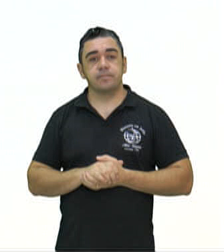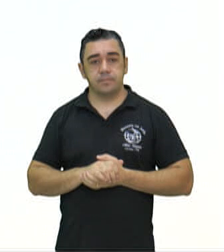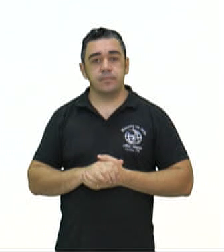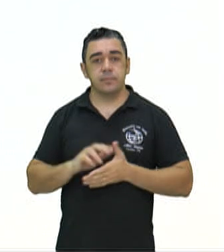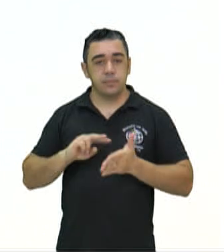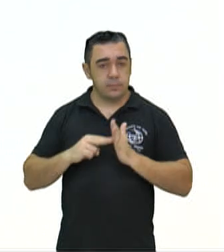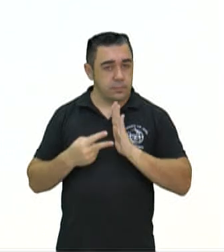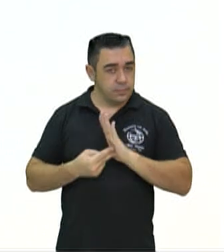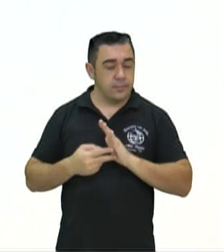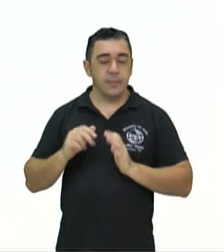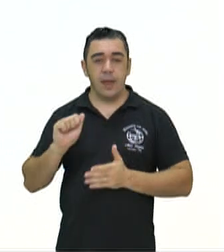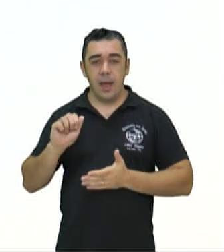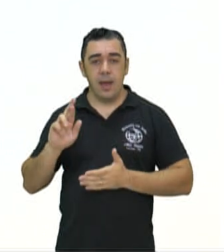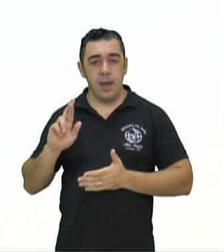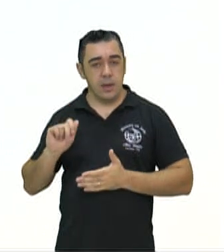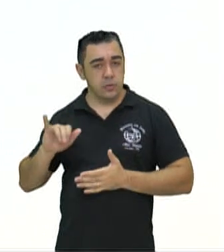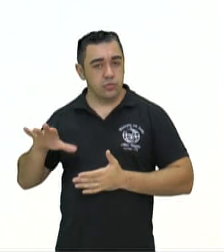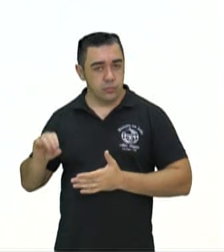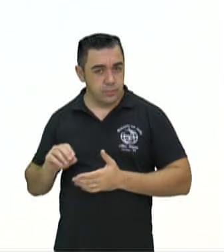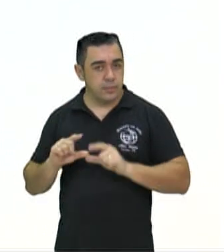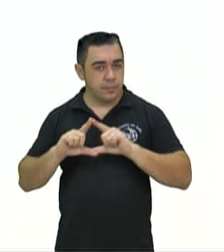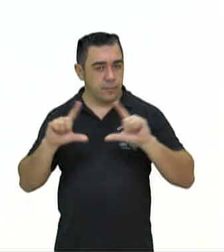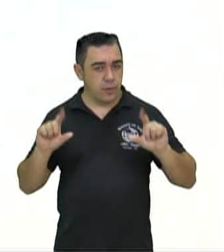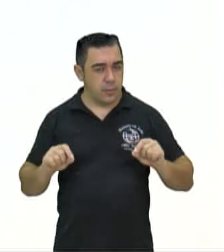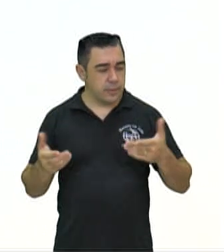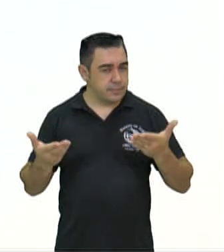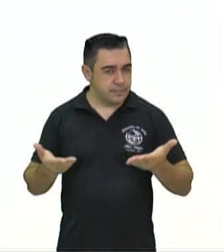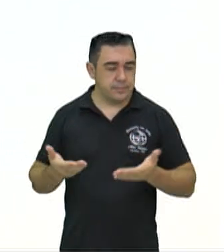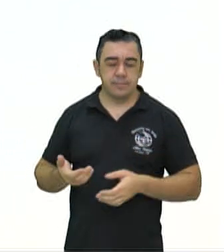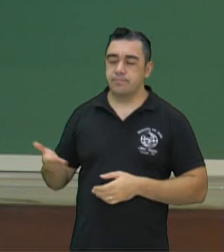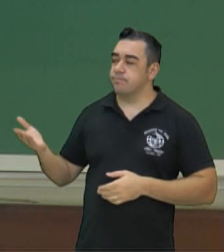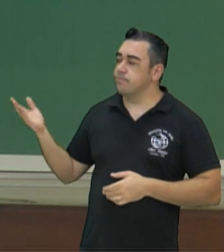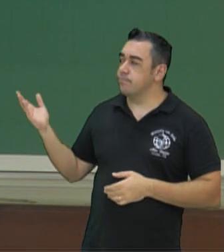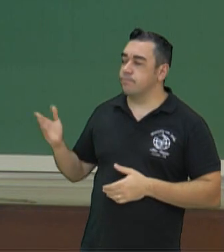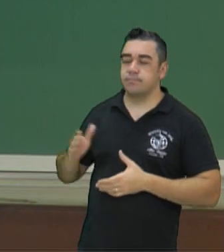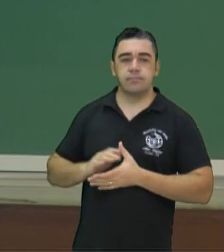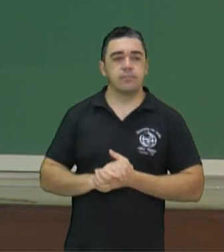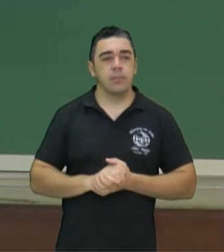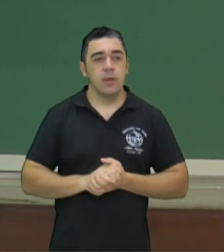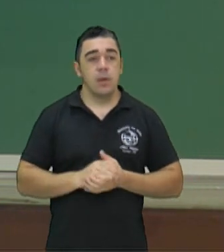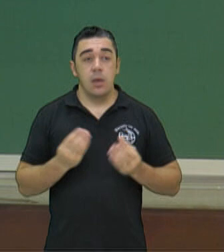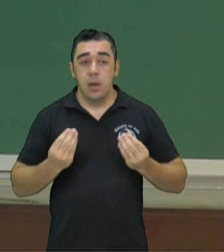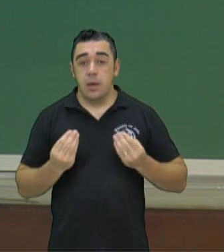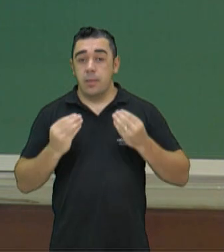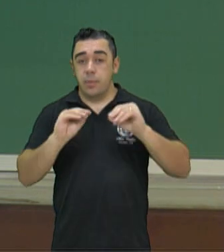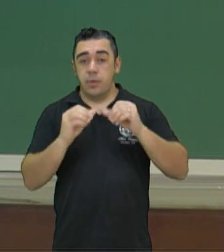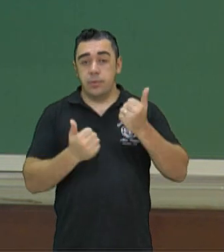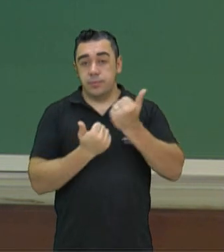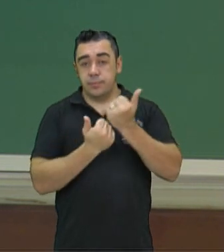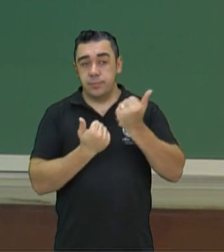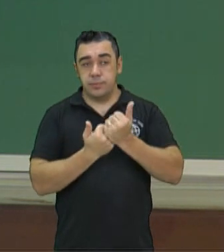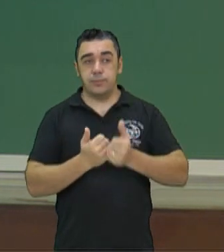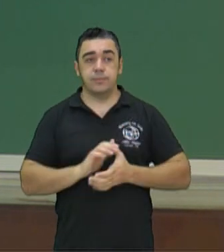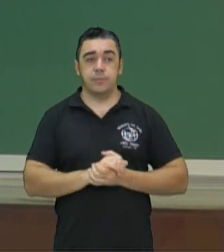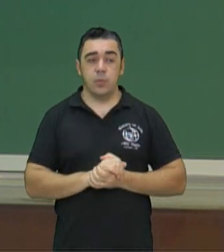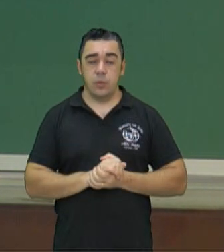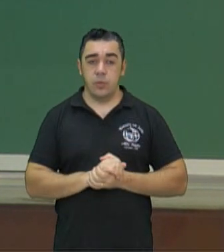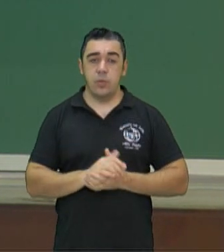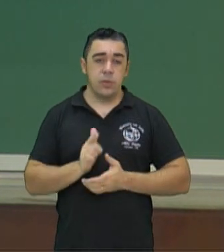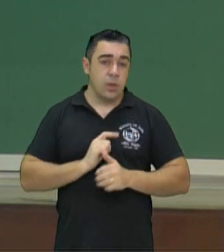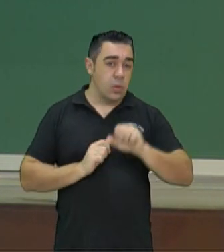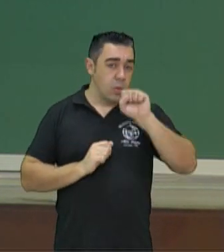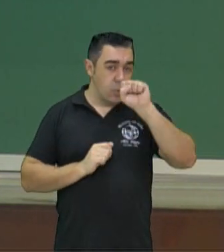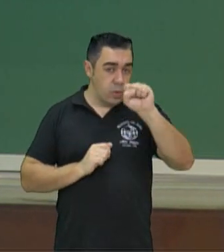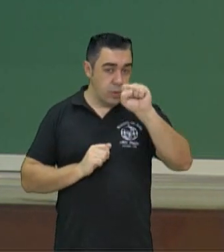de arranjo. Então, vamos resolver um problema de arranjo. Colocando na nossa fórmula, então eu